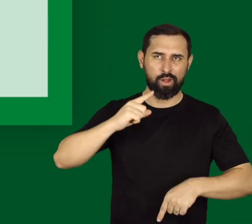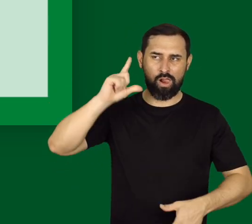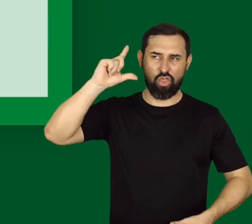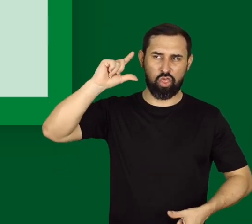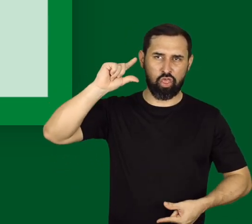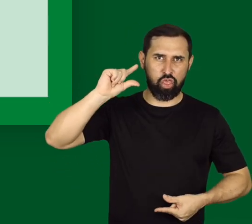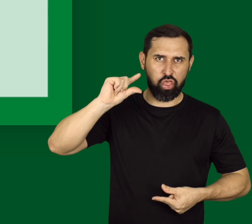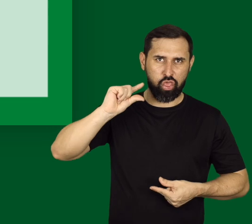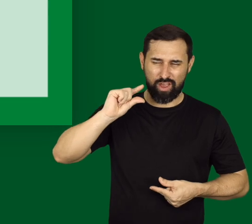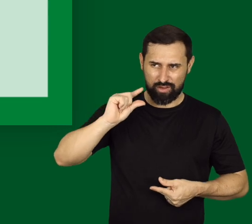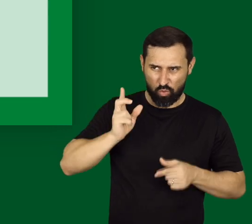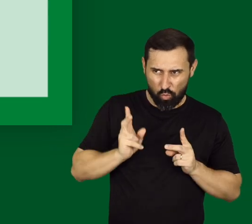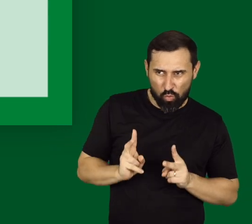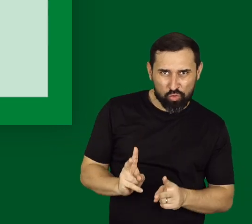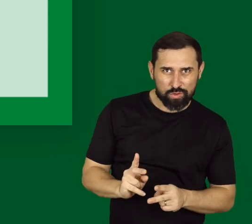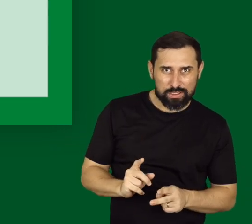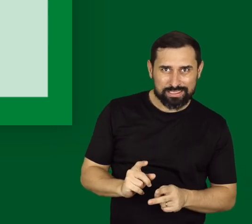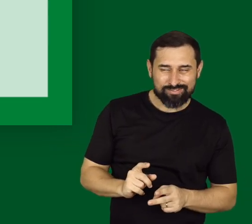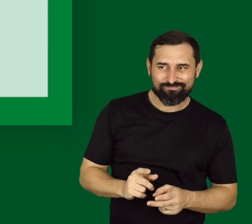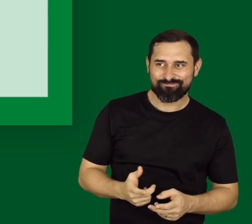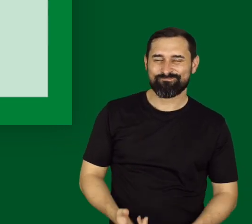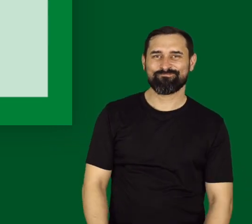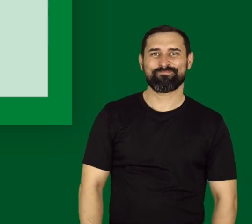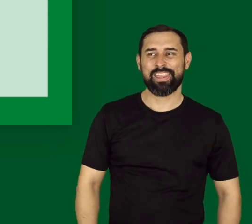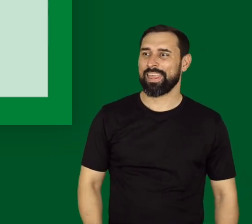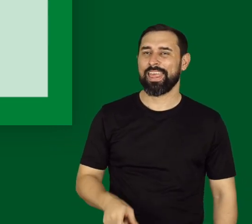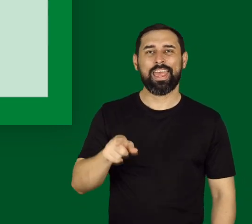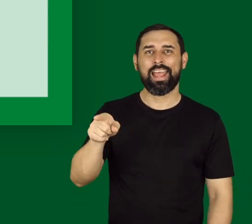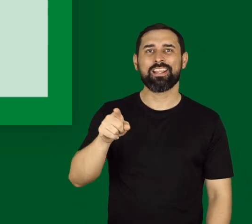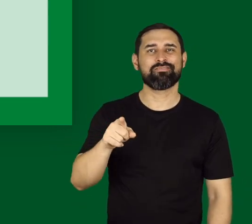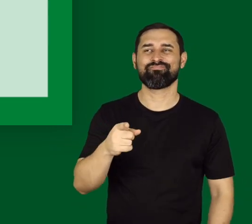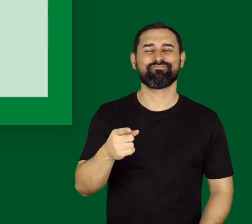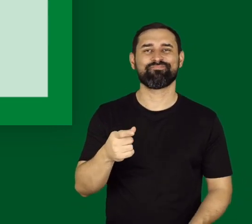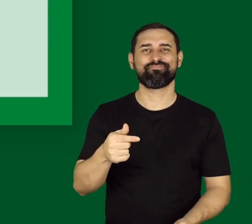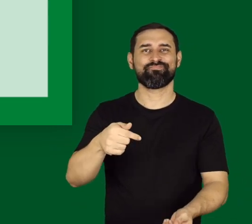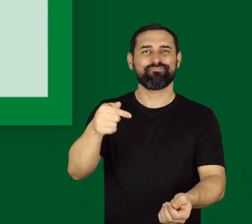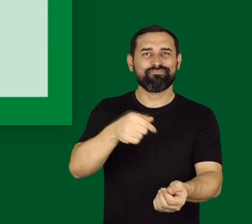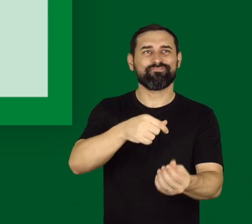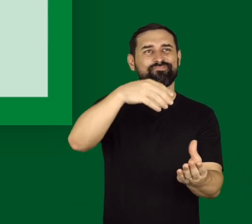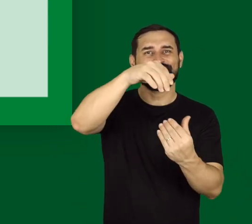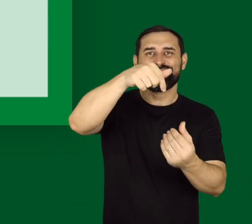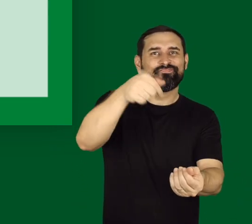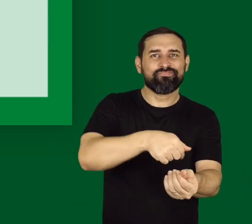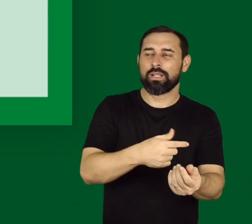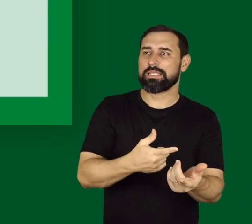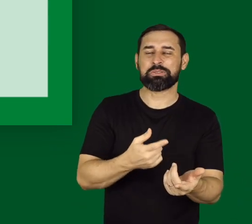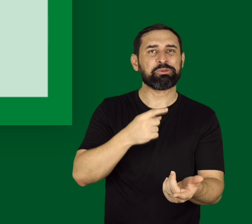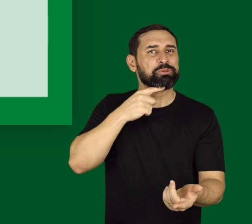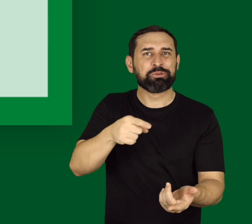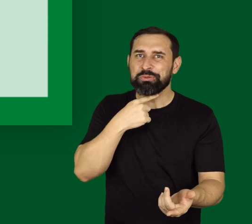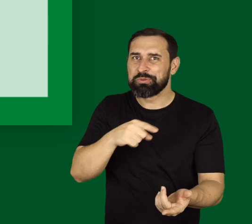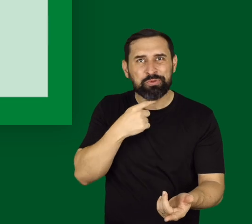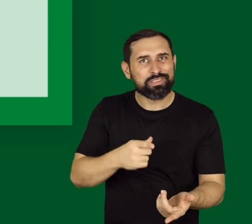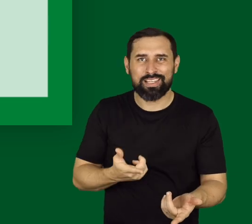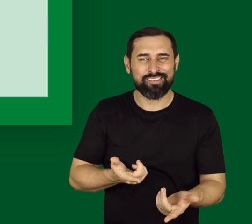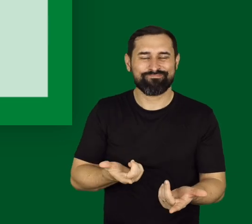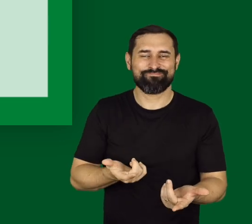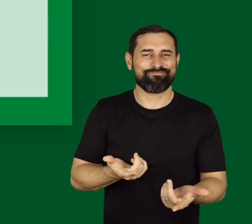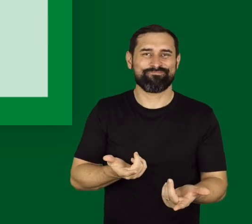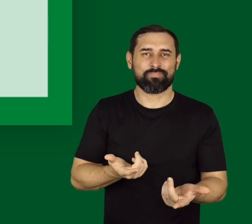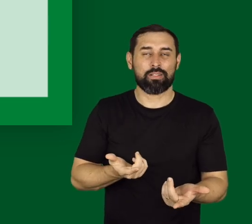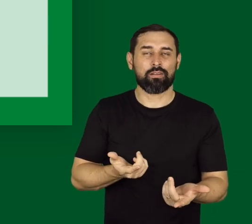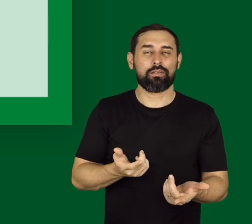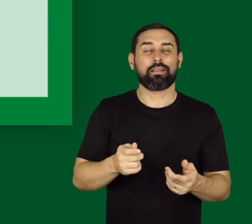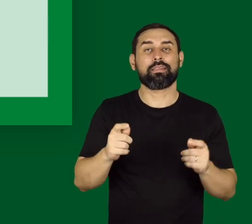o paciente não responde. Se ele não respondeu, você vai reavaliar a resposta desse paciente. Ele ainda tem sinal de